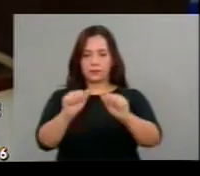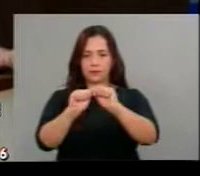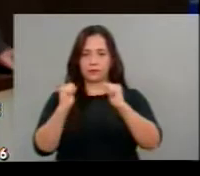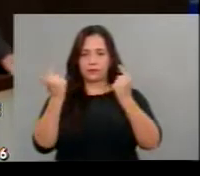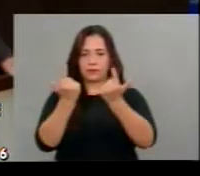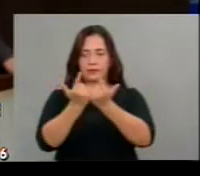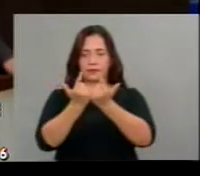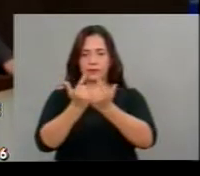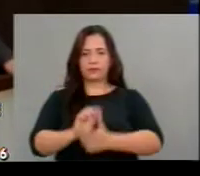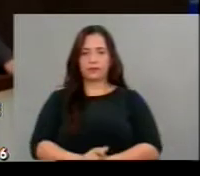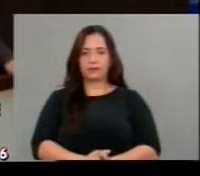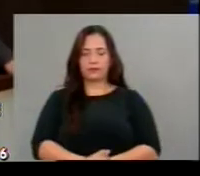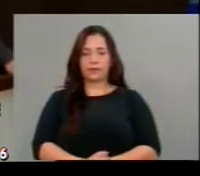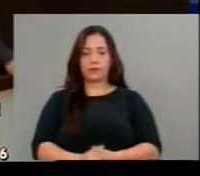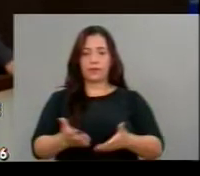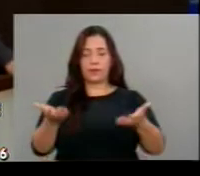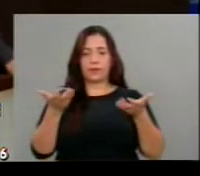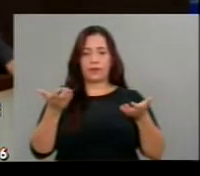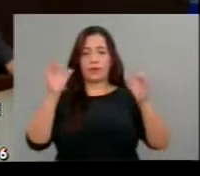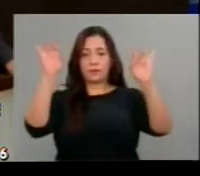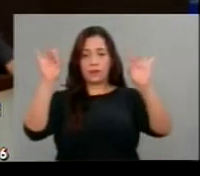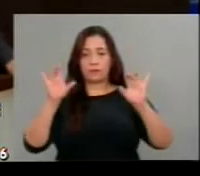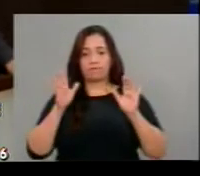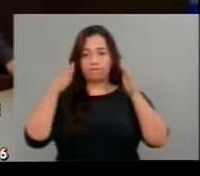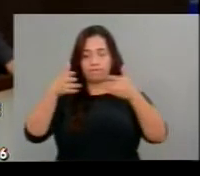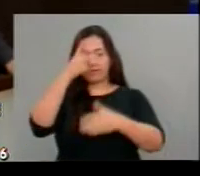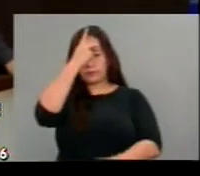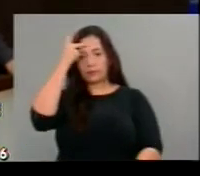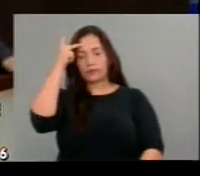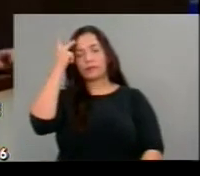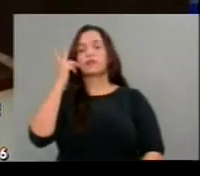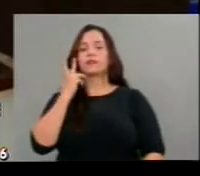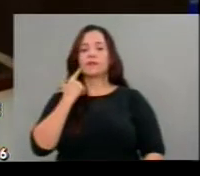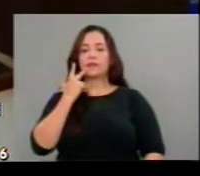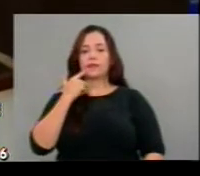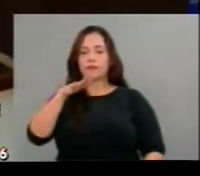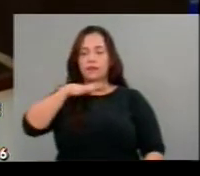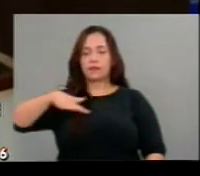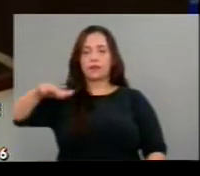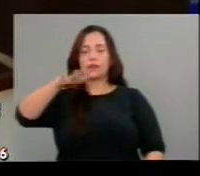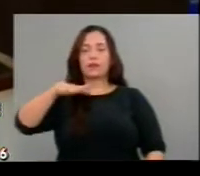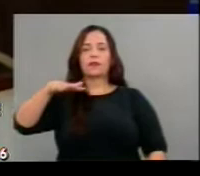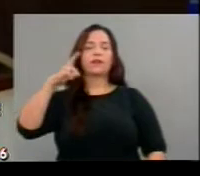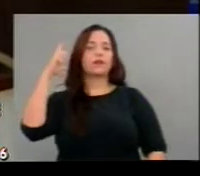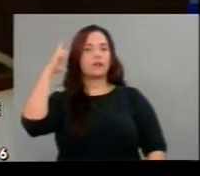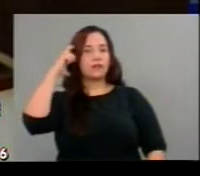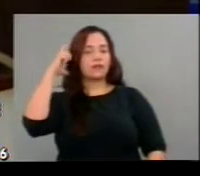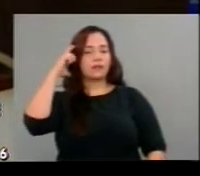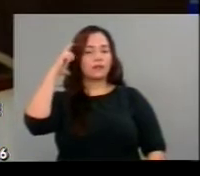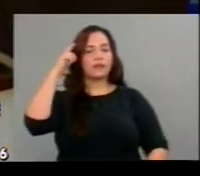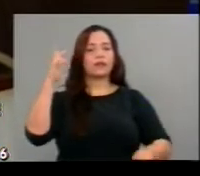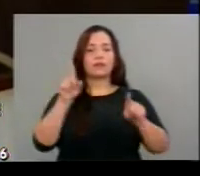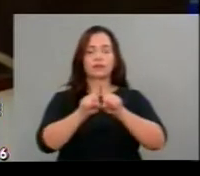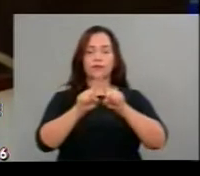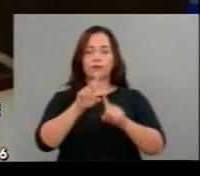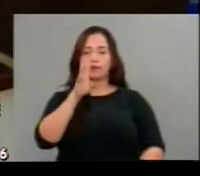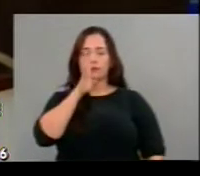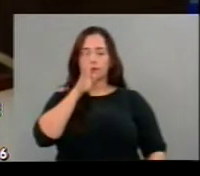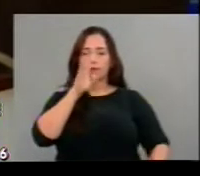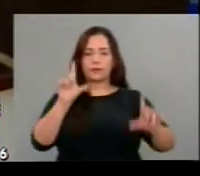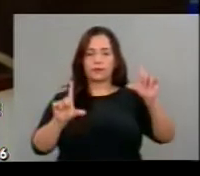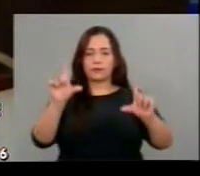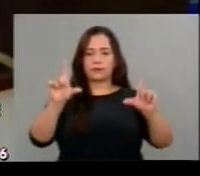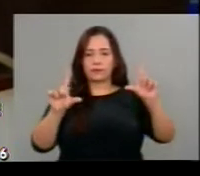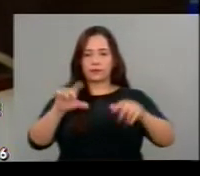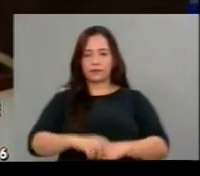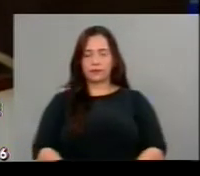casa. Eu queria me dirigir em especial aos cearenses que nos ouvem agora pela Rádio FM Assembleia e pela TV Assembleia.